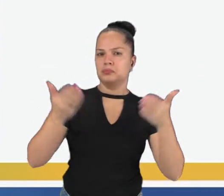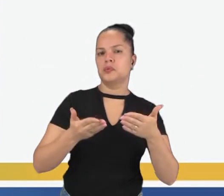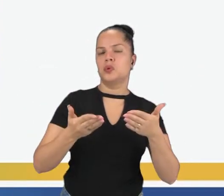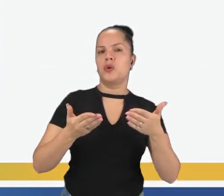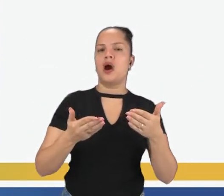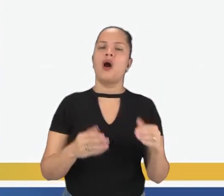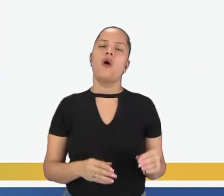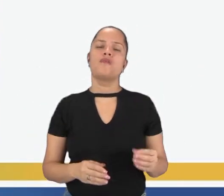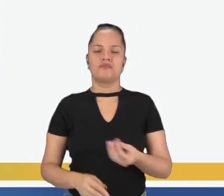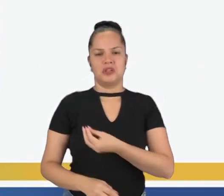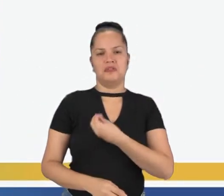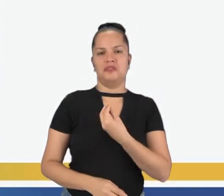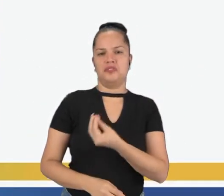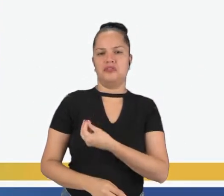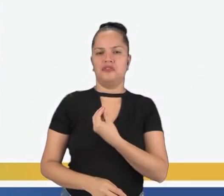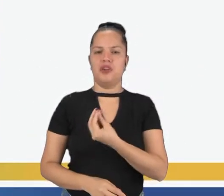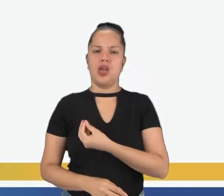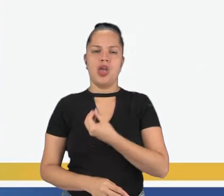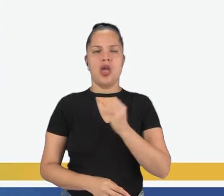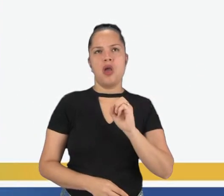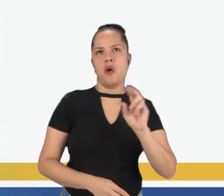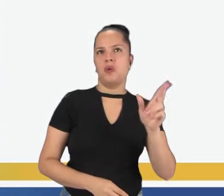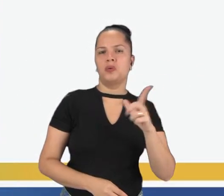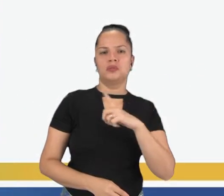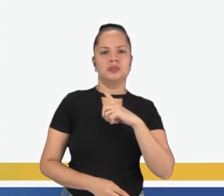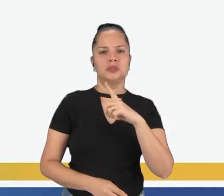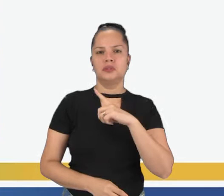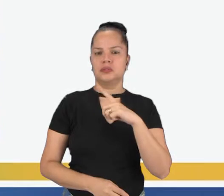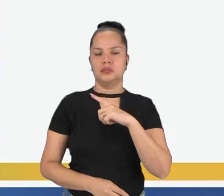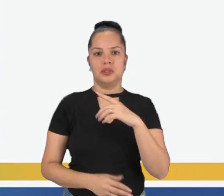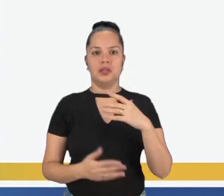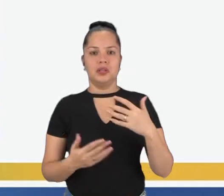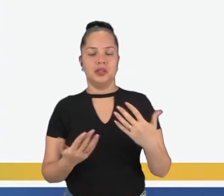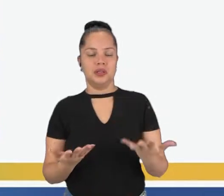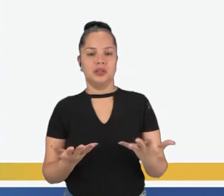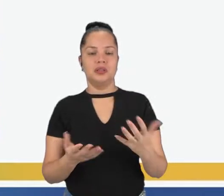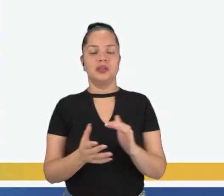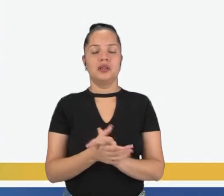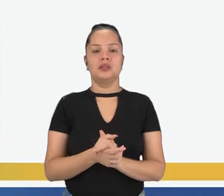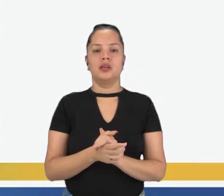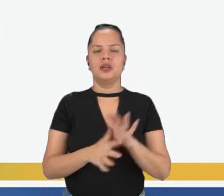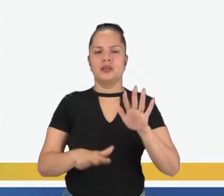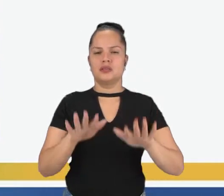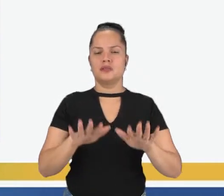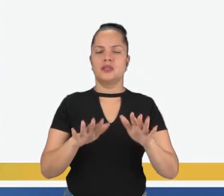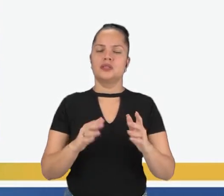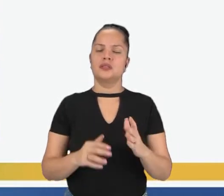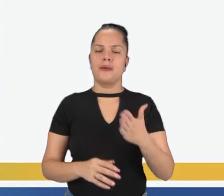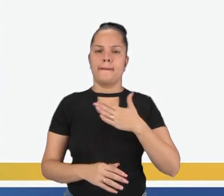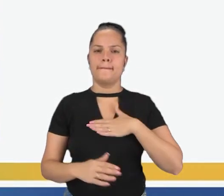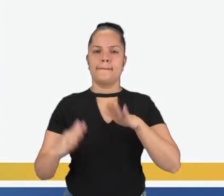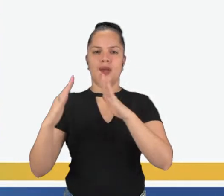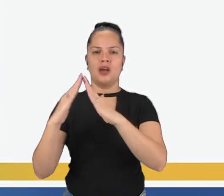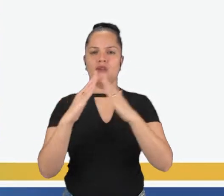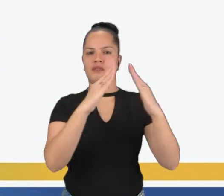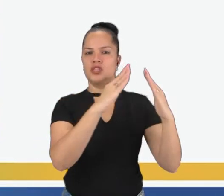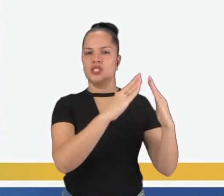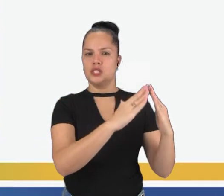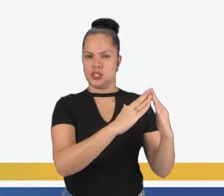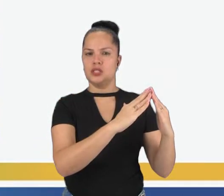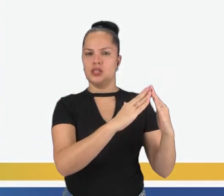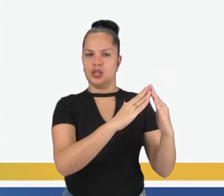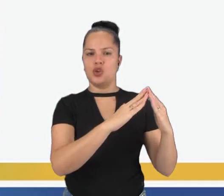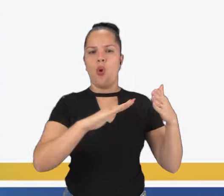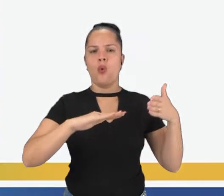que viveu ou existiu numa mesma época. Às vezes você diz assim, o meu vizinho é contemporâneo do meu avô.